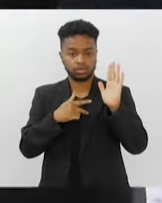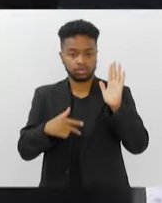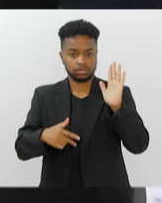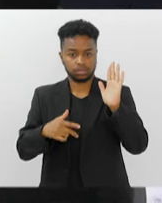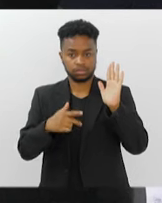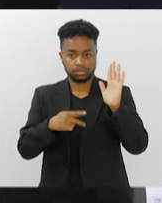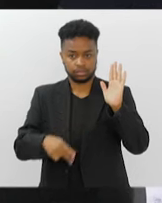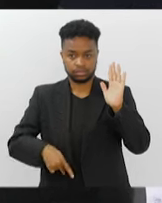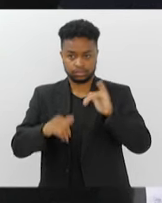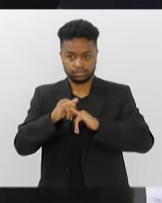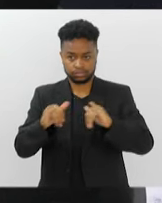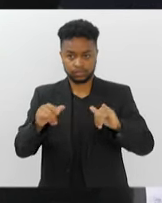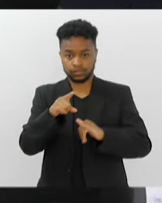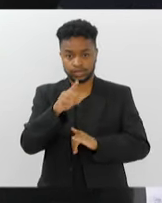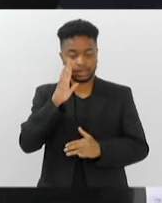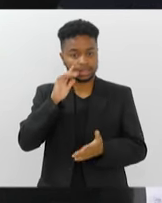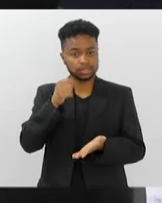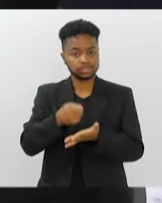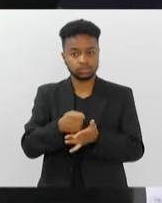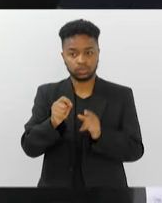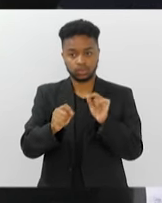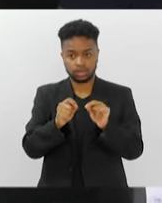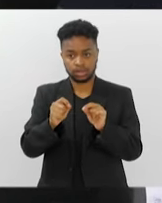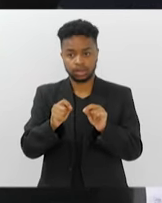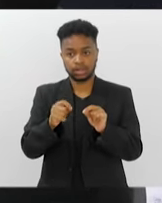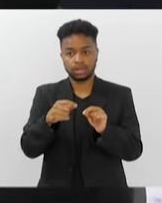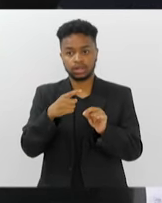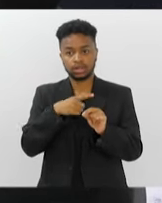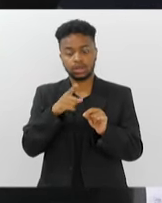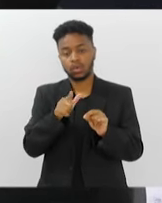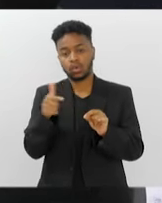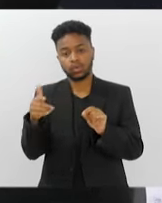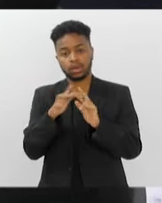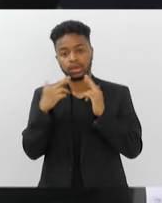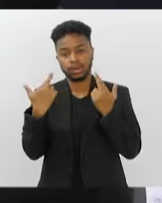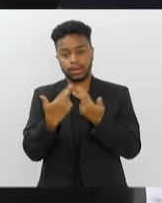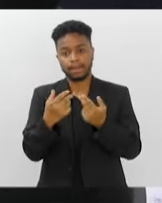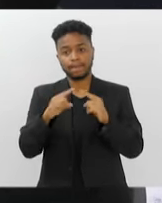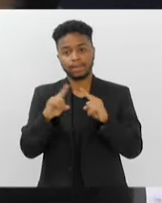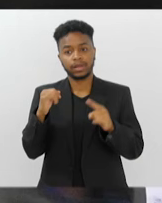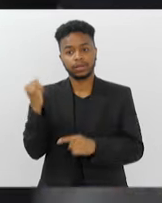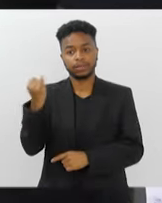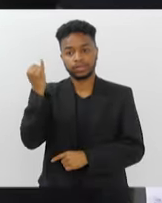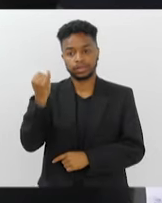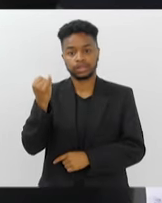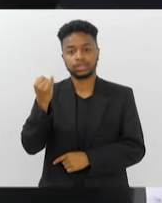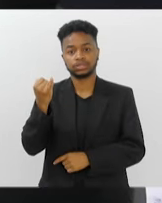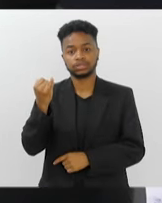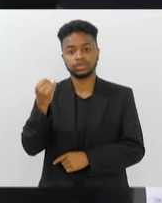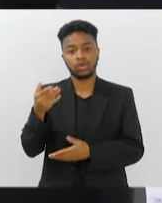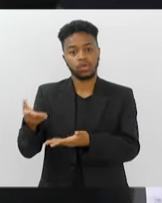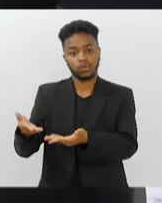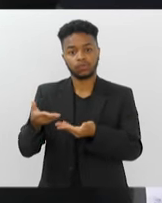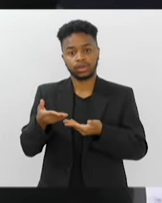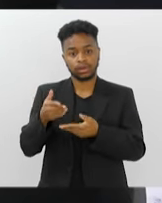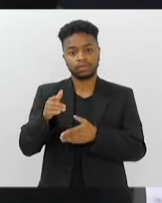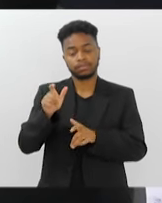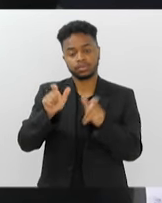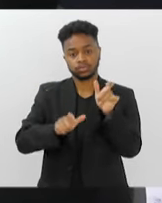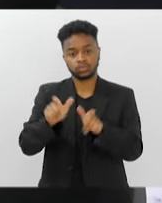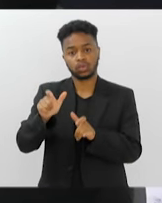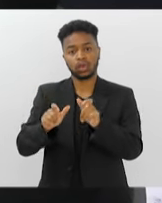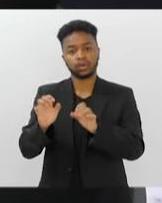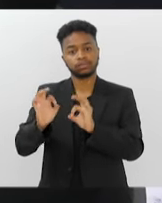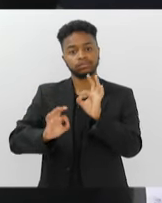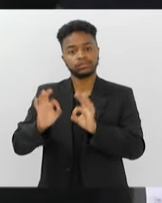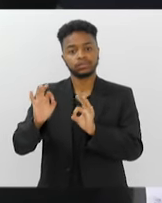excelência deliberou uma próxima sentada mas é fundamental que a gente oua alguém do Roque henr S um desrespeito o roqu